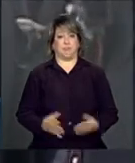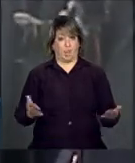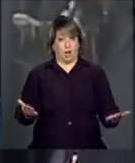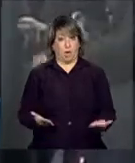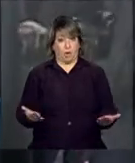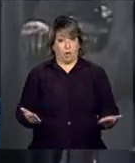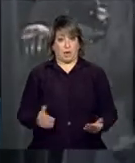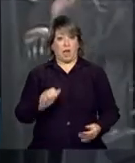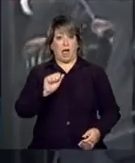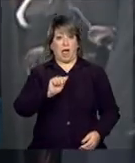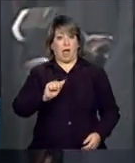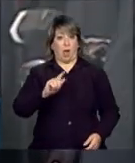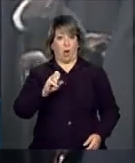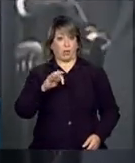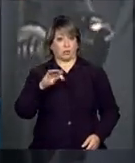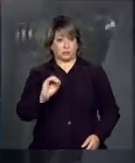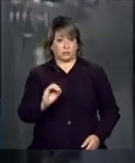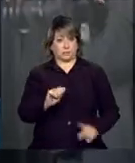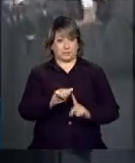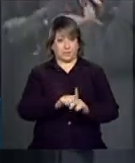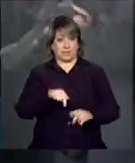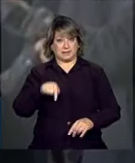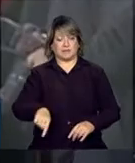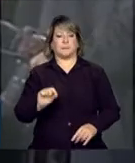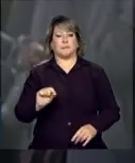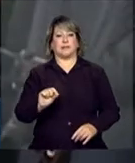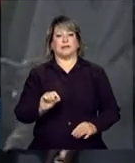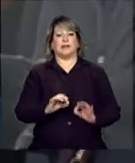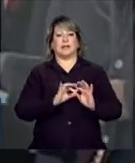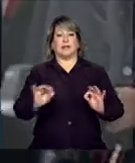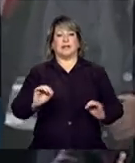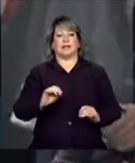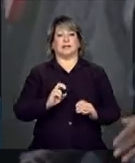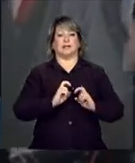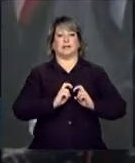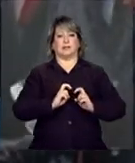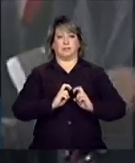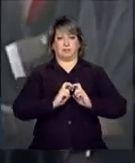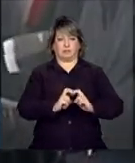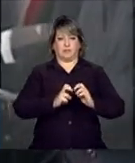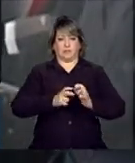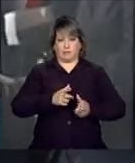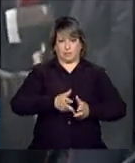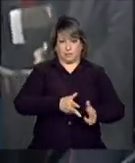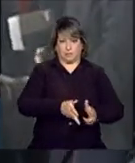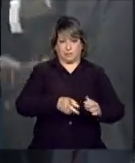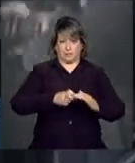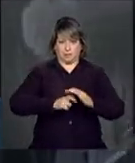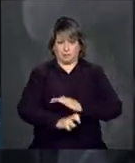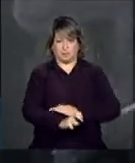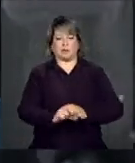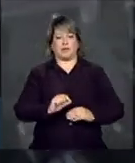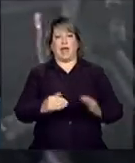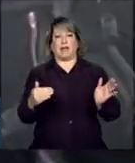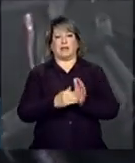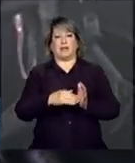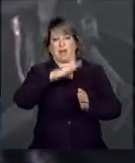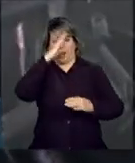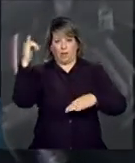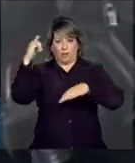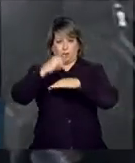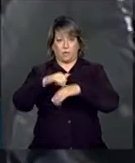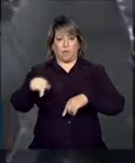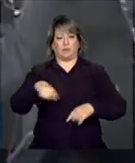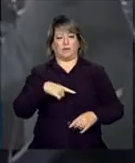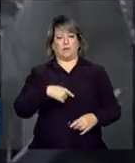Agora, no mês de agosto, a linha metrô-aeroporto vai ser aberta ao público em dias úteis, das 10 da manhã às 4 da tarde,